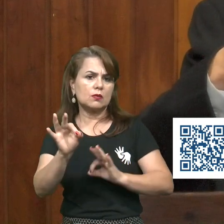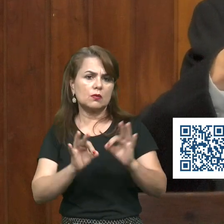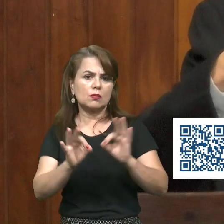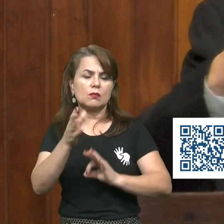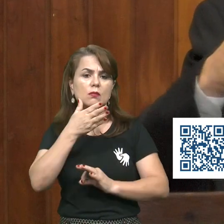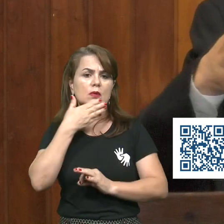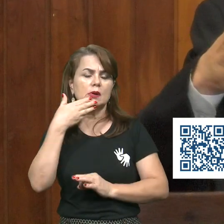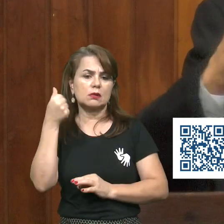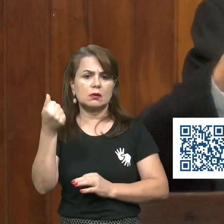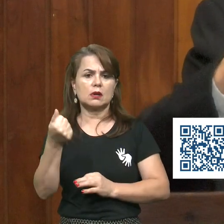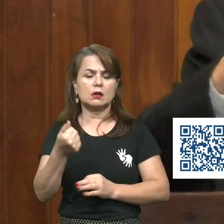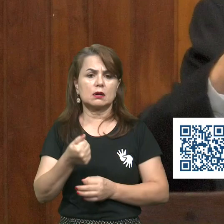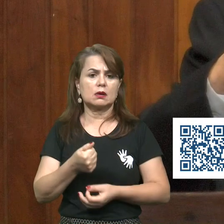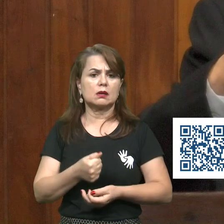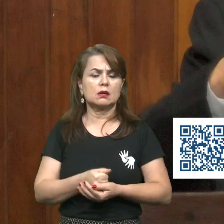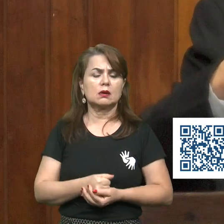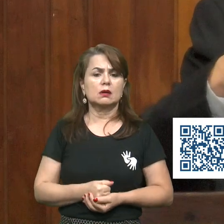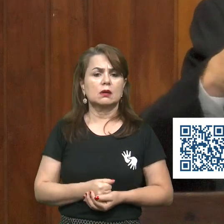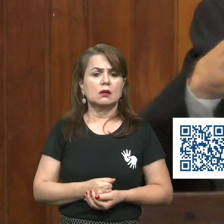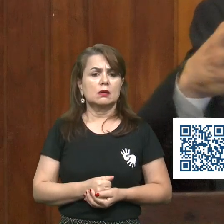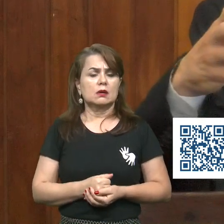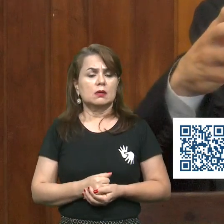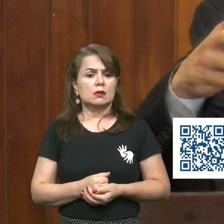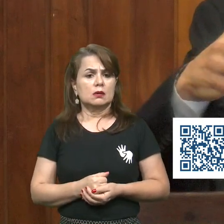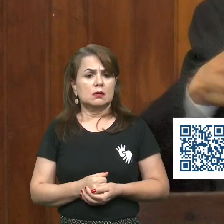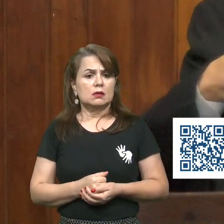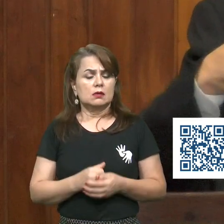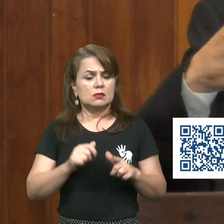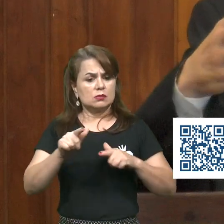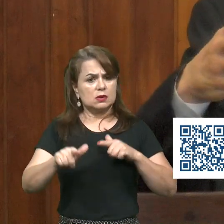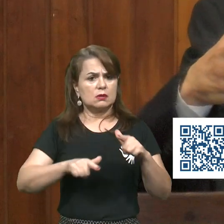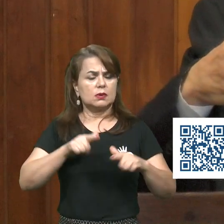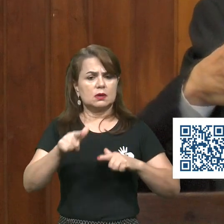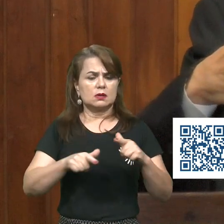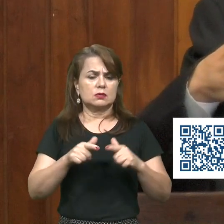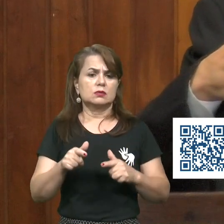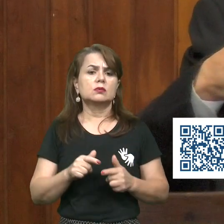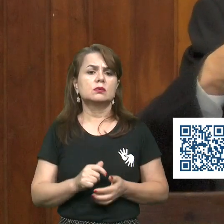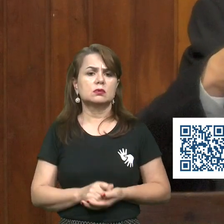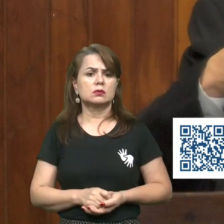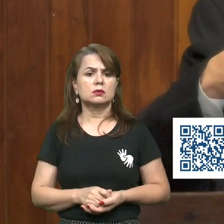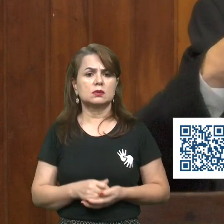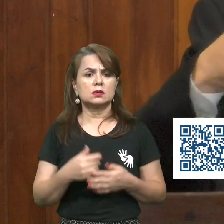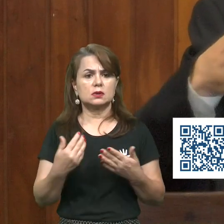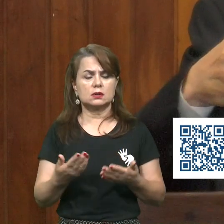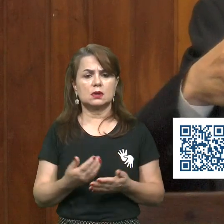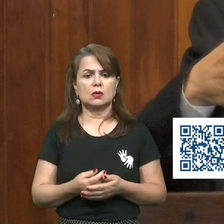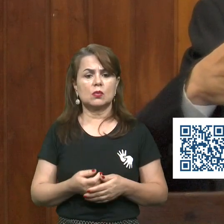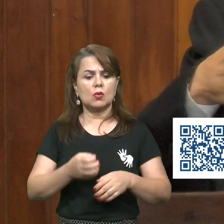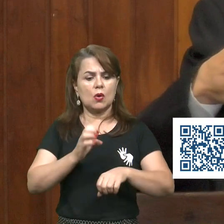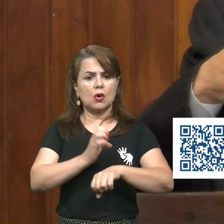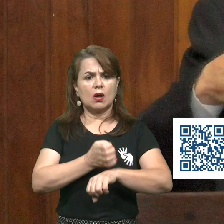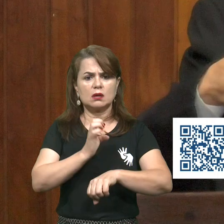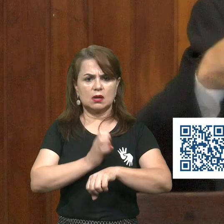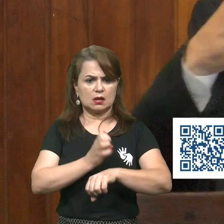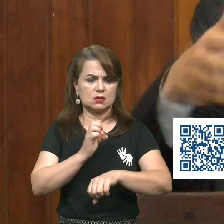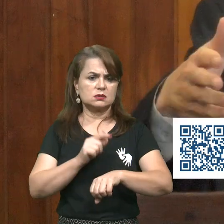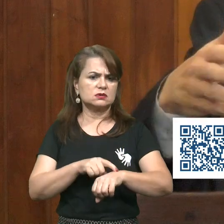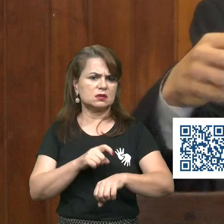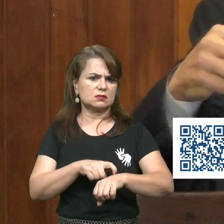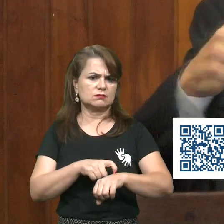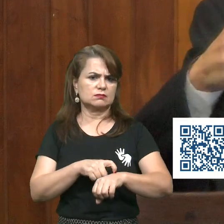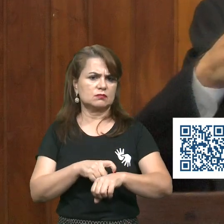fazer com que haja contingenciamento disso ou daquilo. Mas não em hora extra,